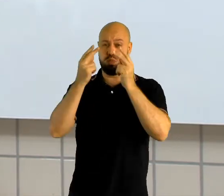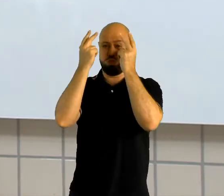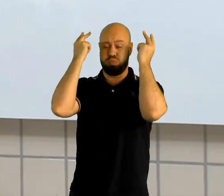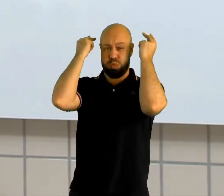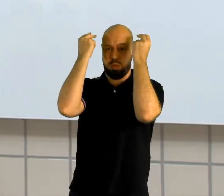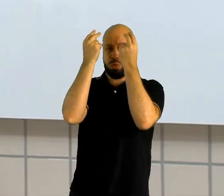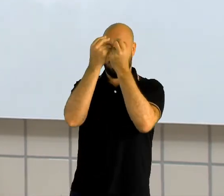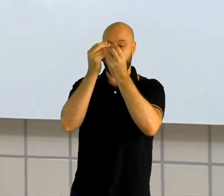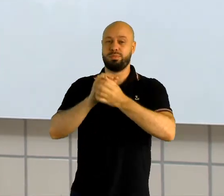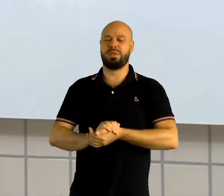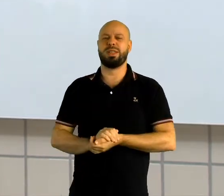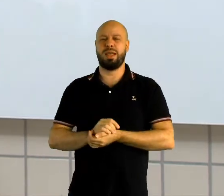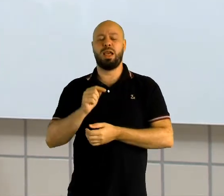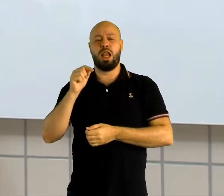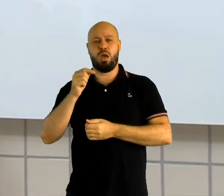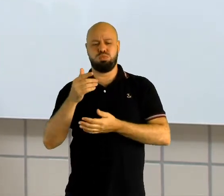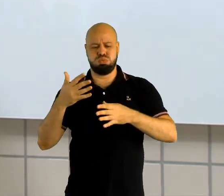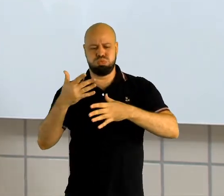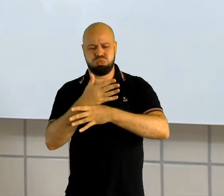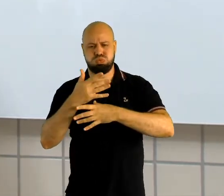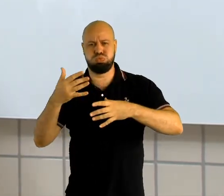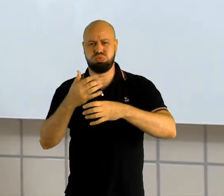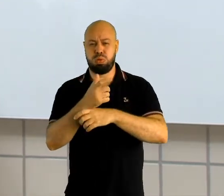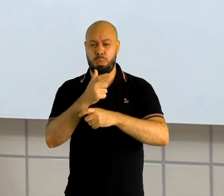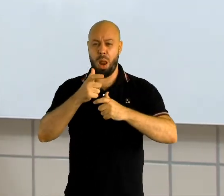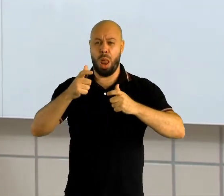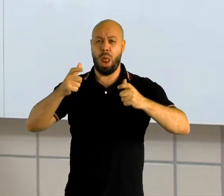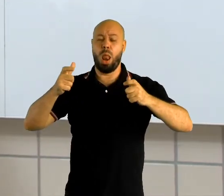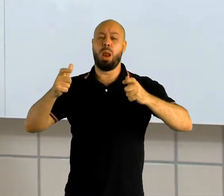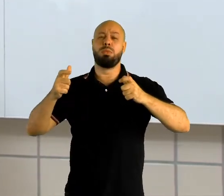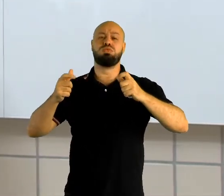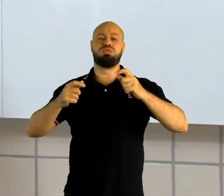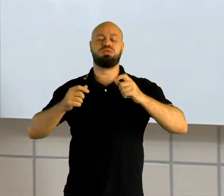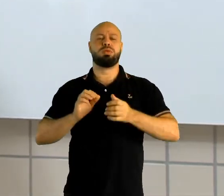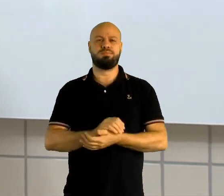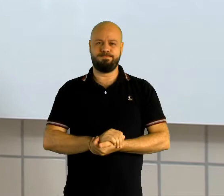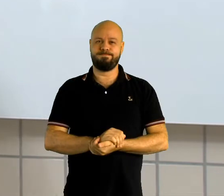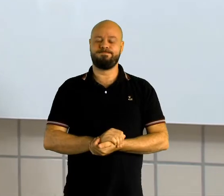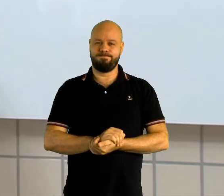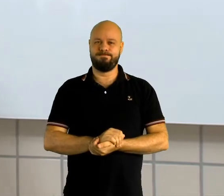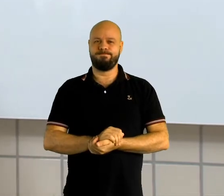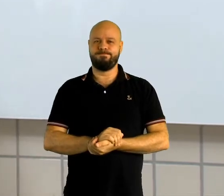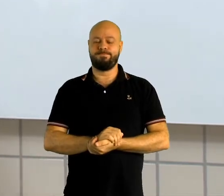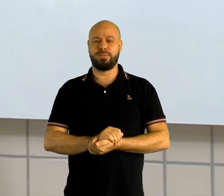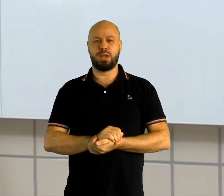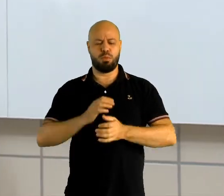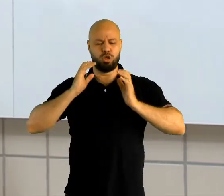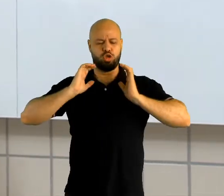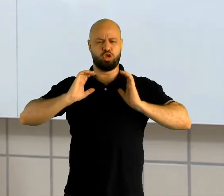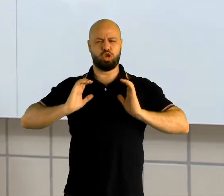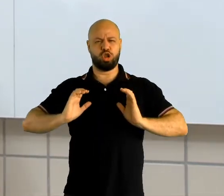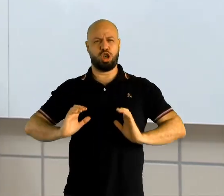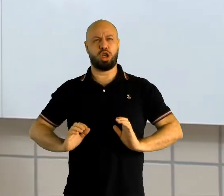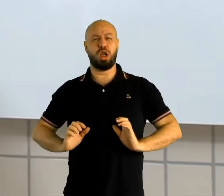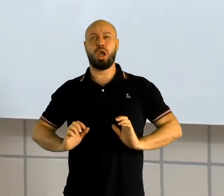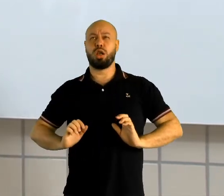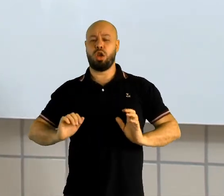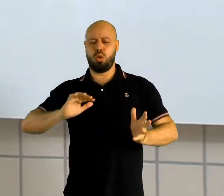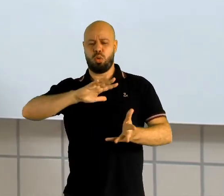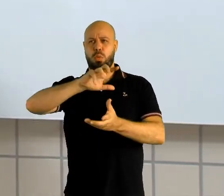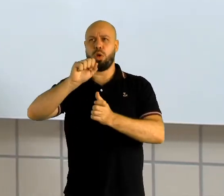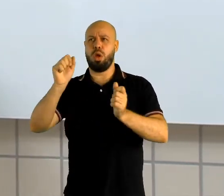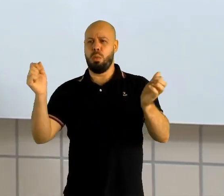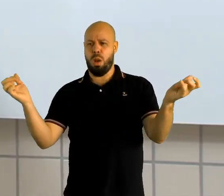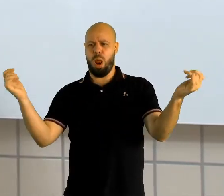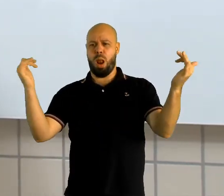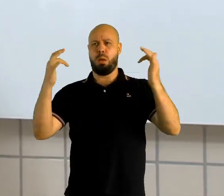cidade cosmopolita, ou seja, uma cidade onde vários cidadãos de vários lugares do mundo gostariam de